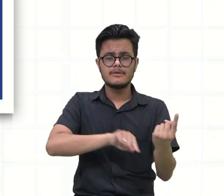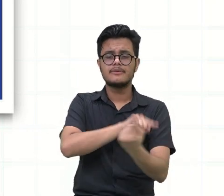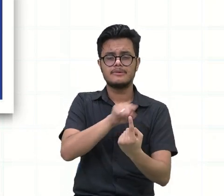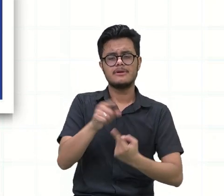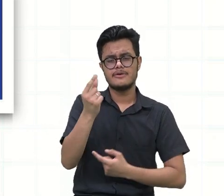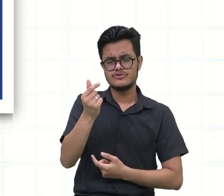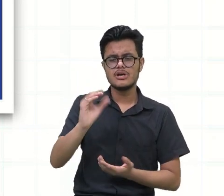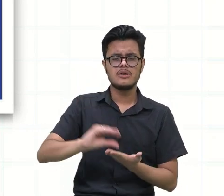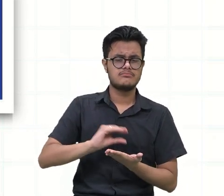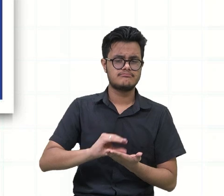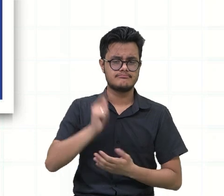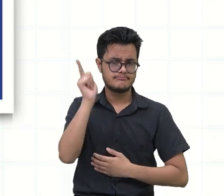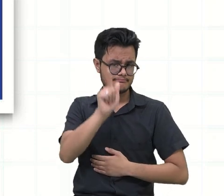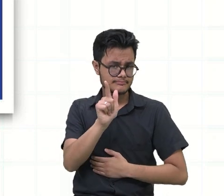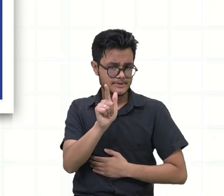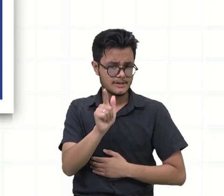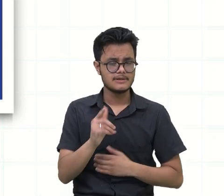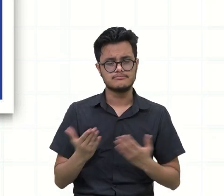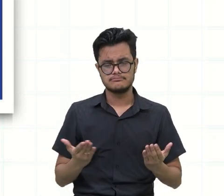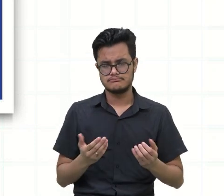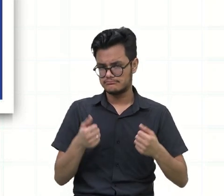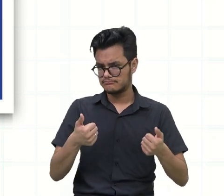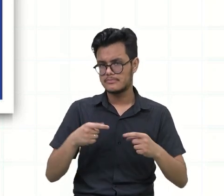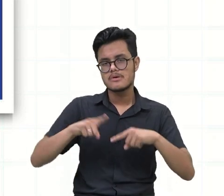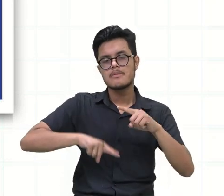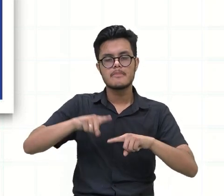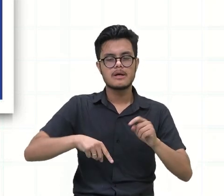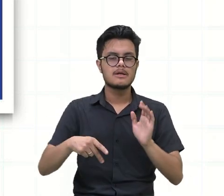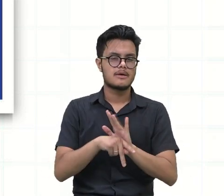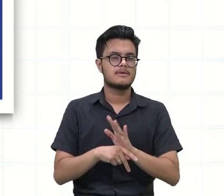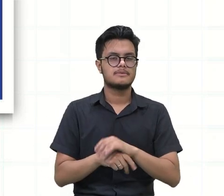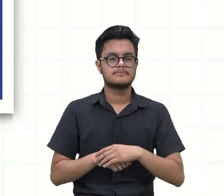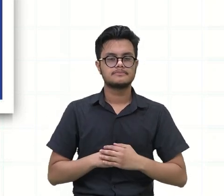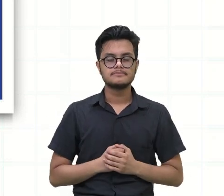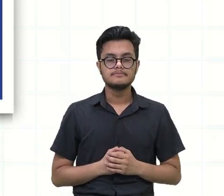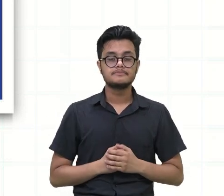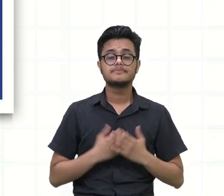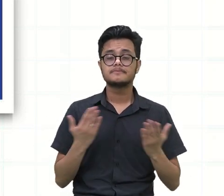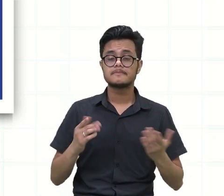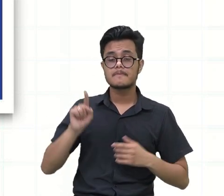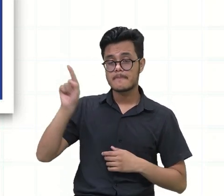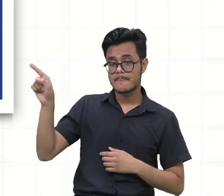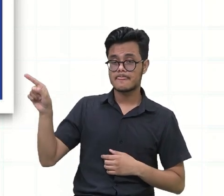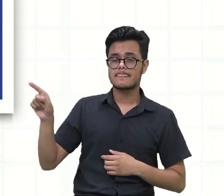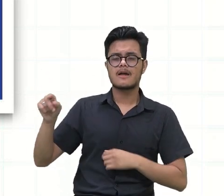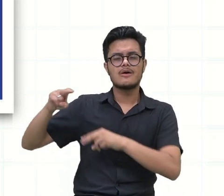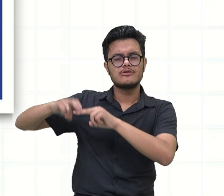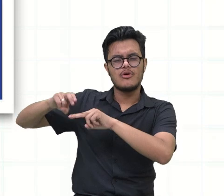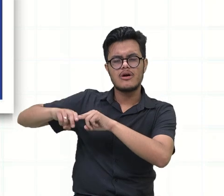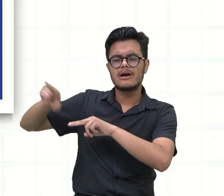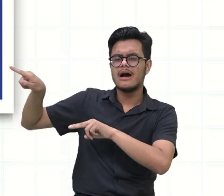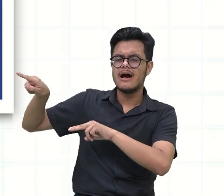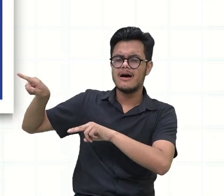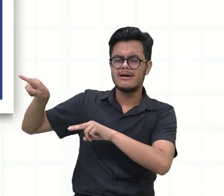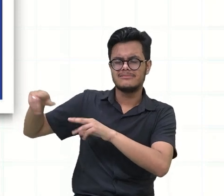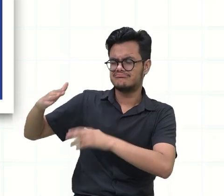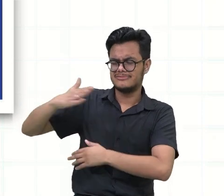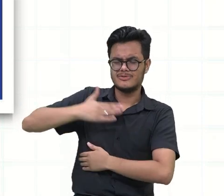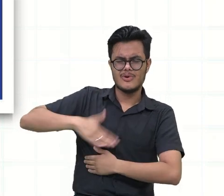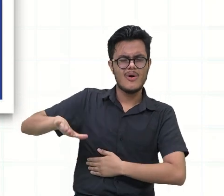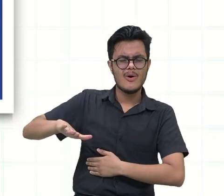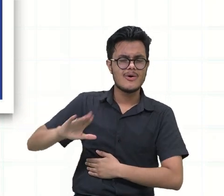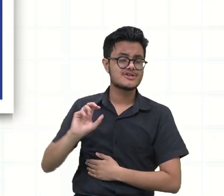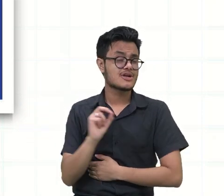um dinheirinho desses produtos que podem estar na sua casa. Olha, aquela poltrona que já não faz o seu estilo, ou